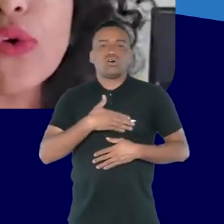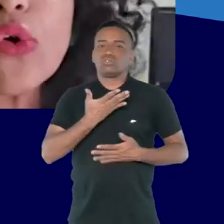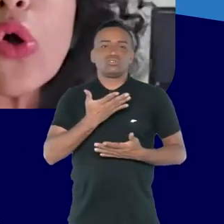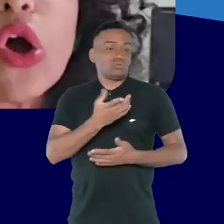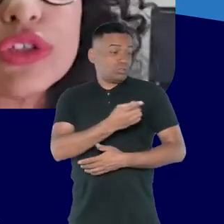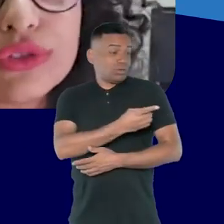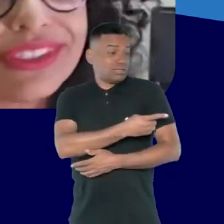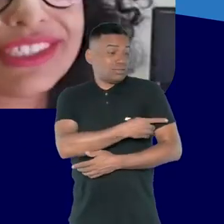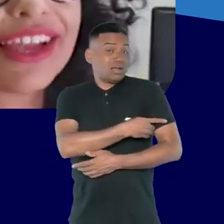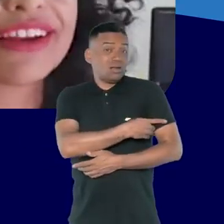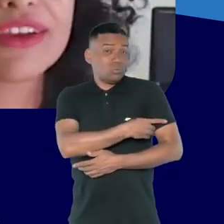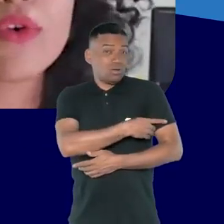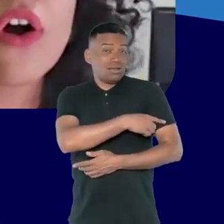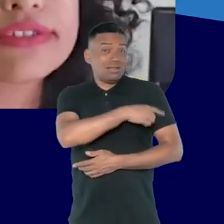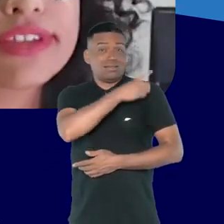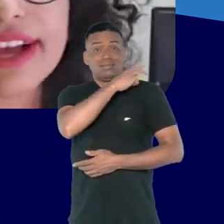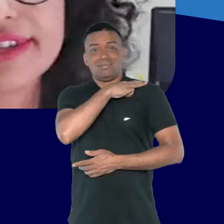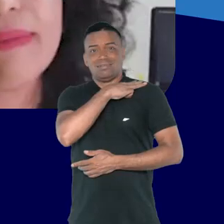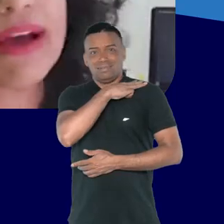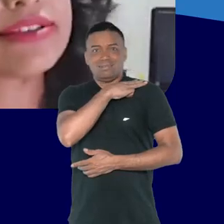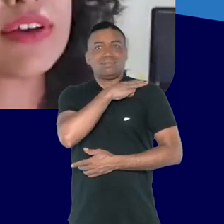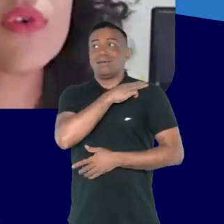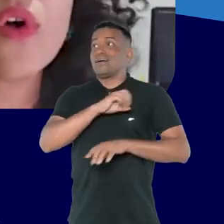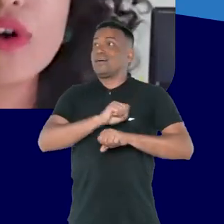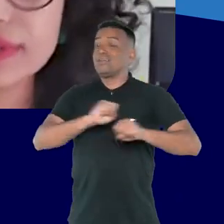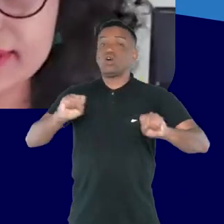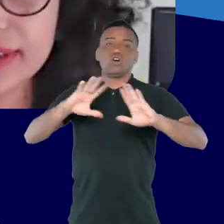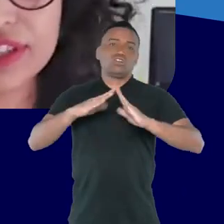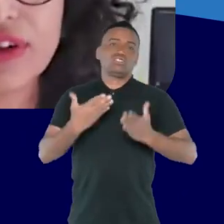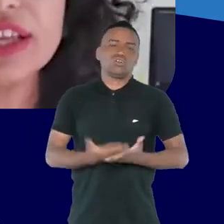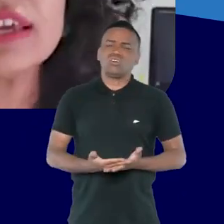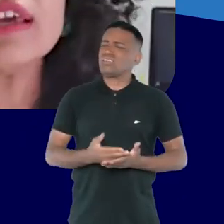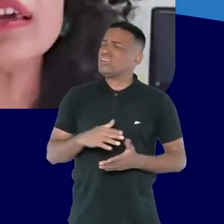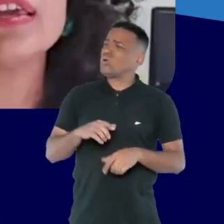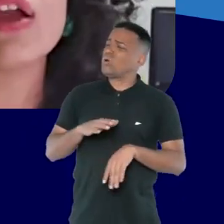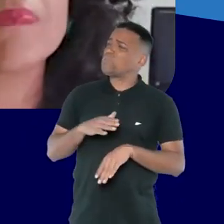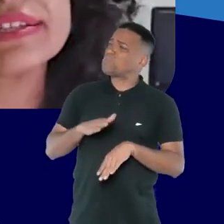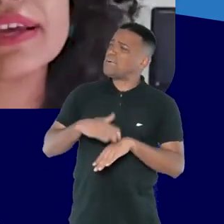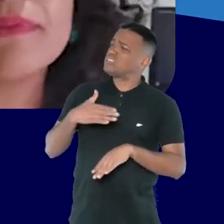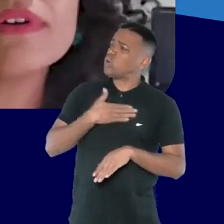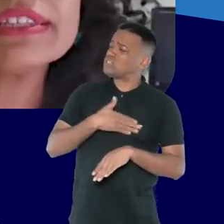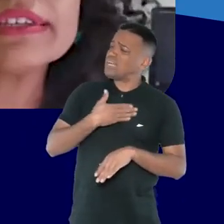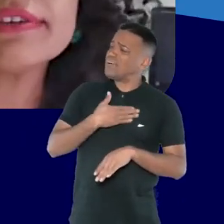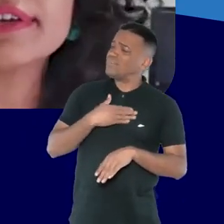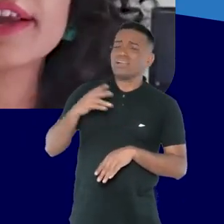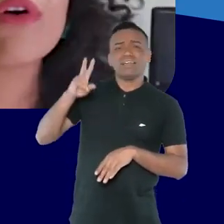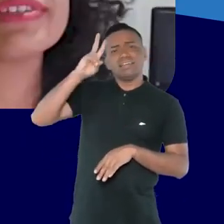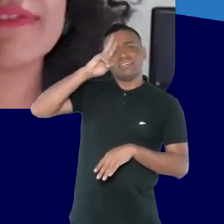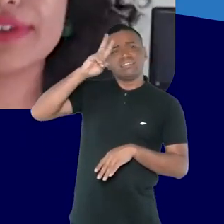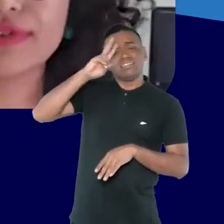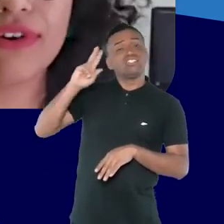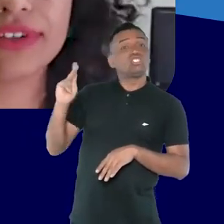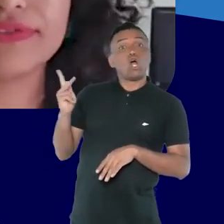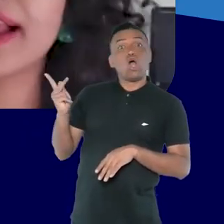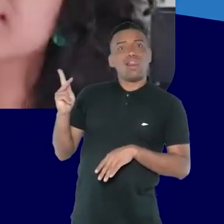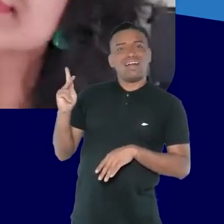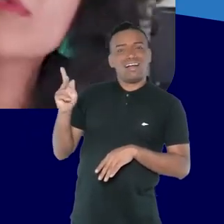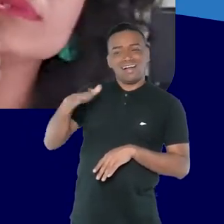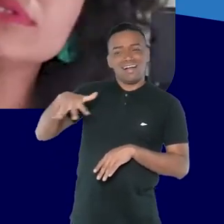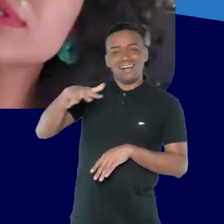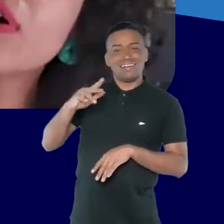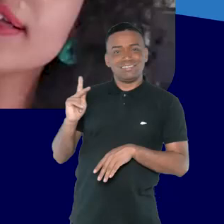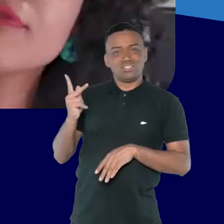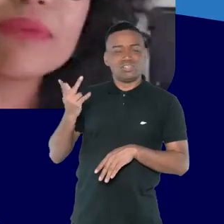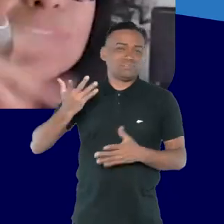universo. Assim, eu gosto de estar aqui, eu gosto da educação básica, eu gosto da sala de aula. E eu pensei, bom, mas o que eu gostava na escola? Eu falei, eu